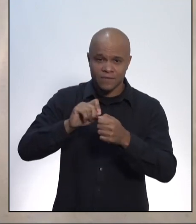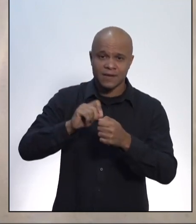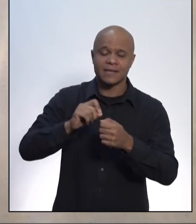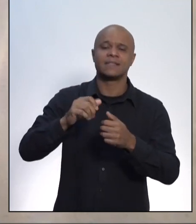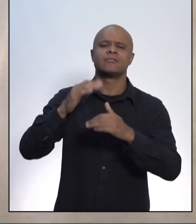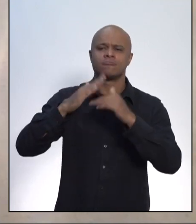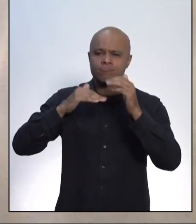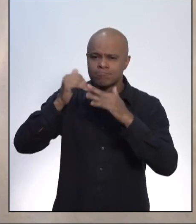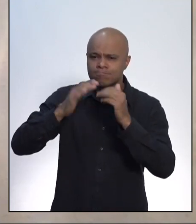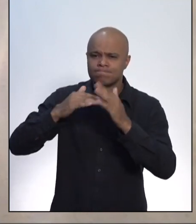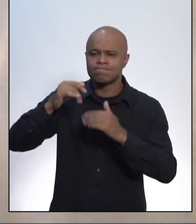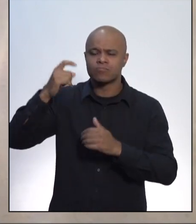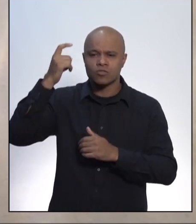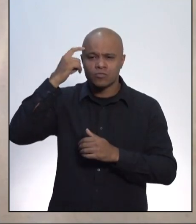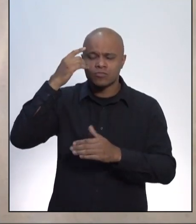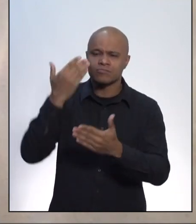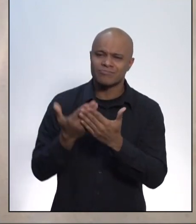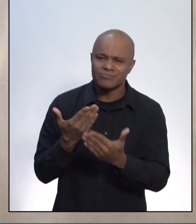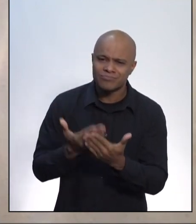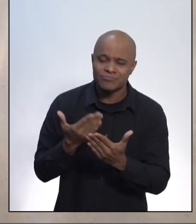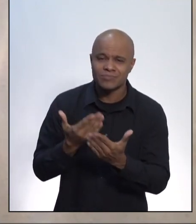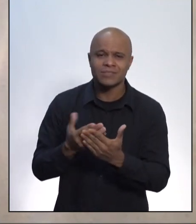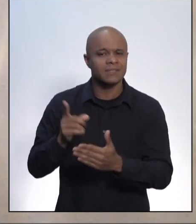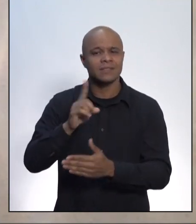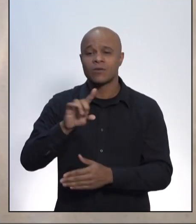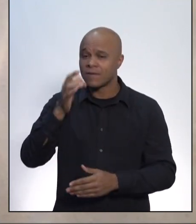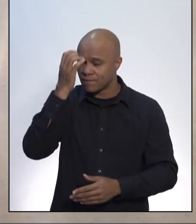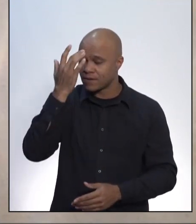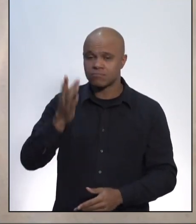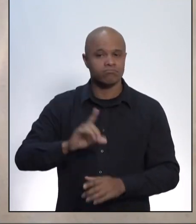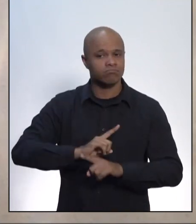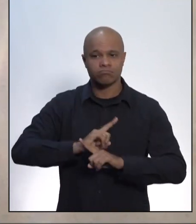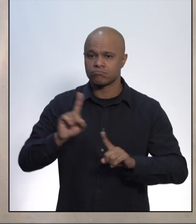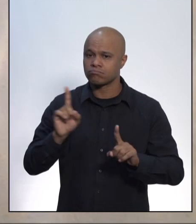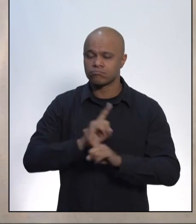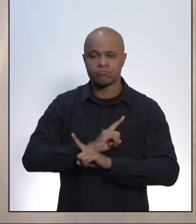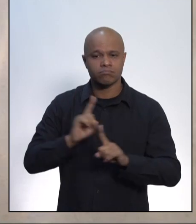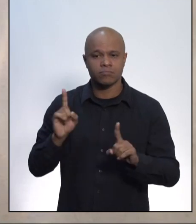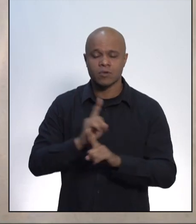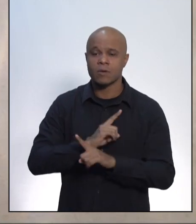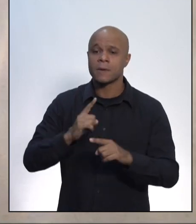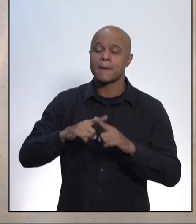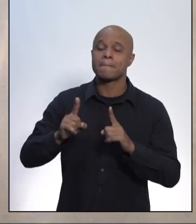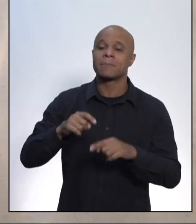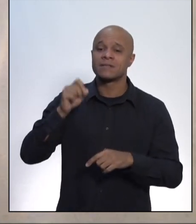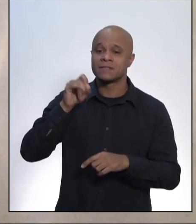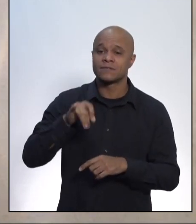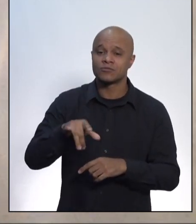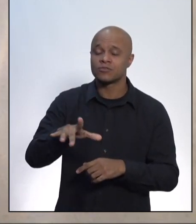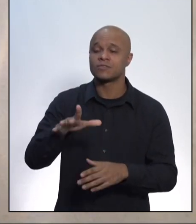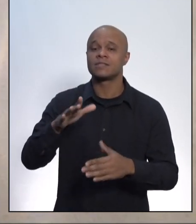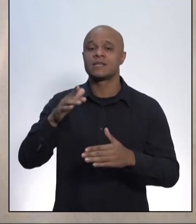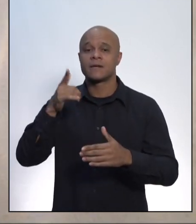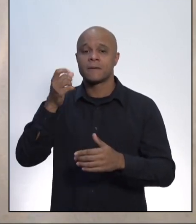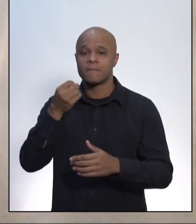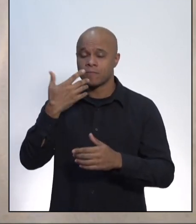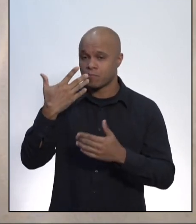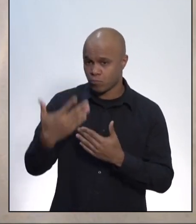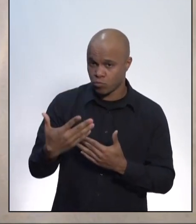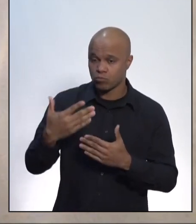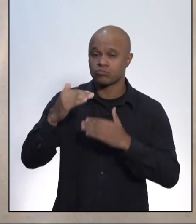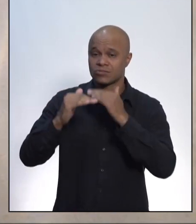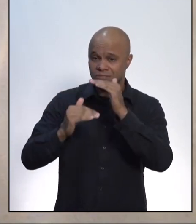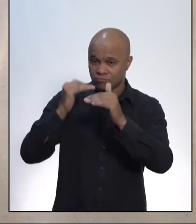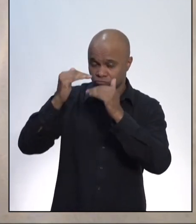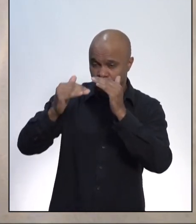procure desenvolver, estude. É fácil? Não, nada é fácil, mas se você for um bom desenvolvedor, não falo nem excelente,